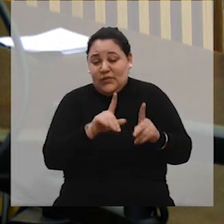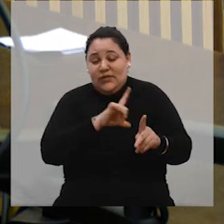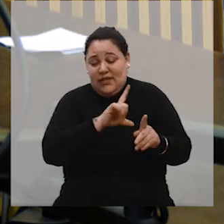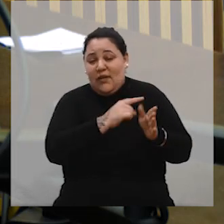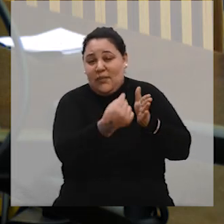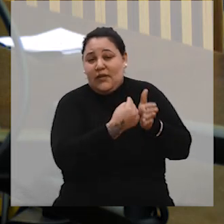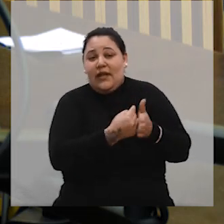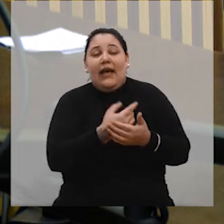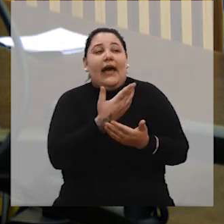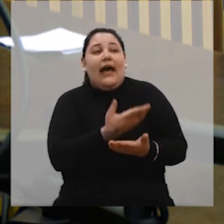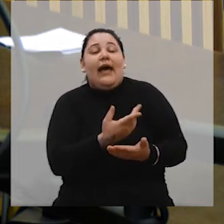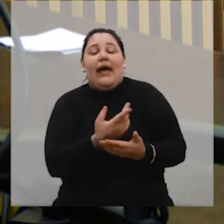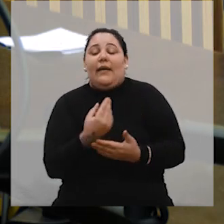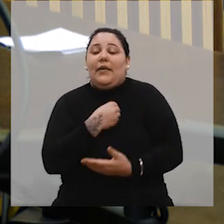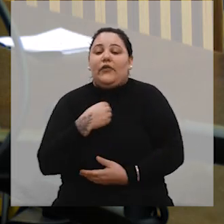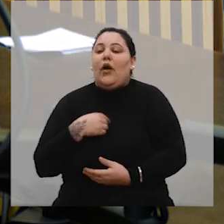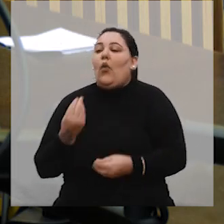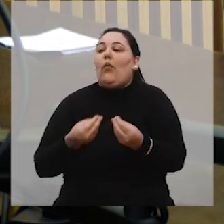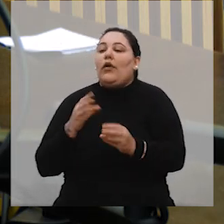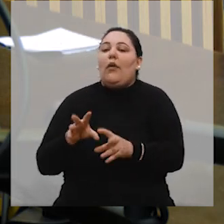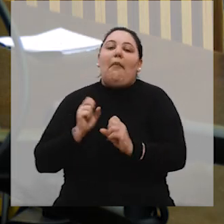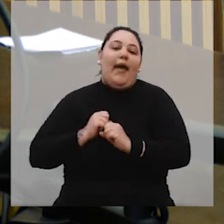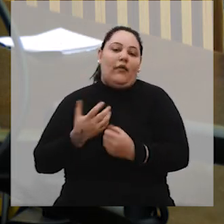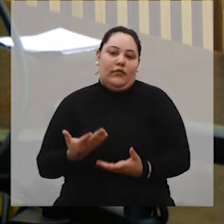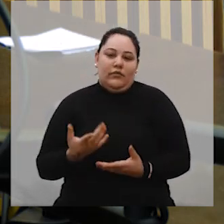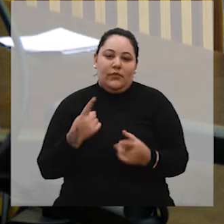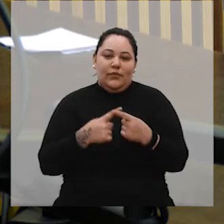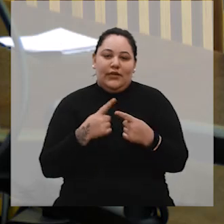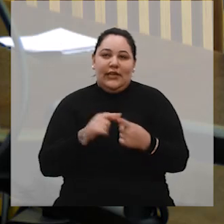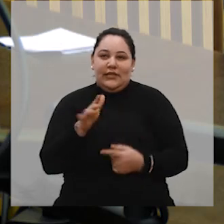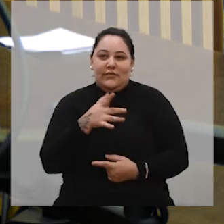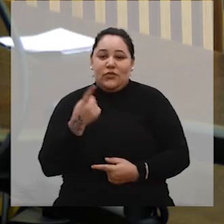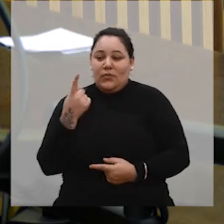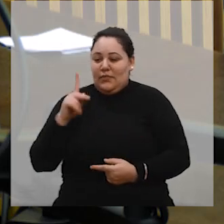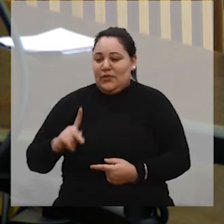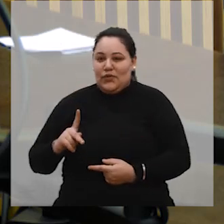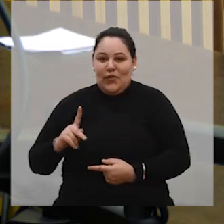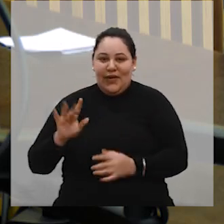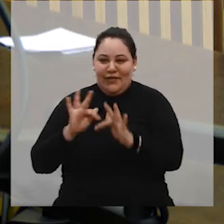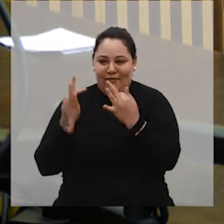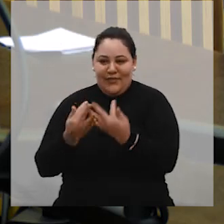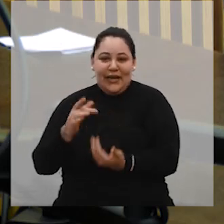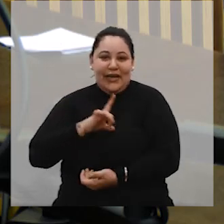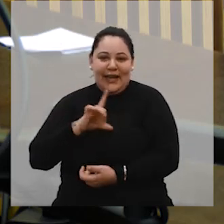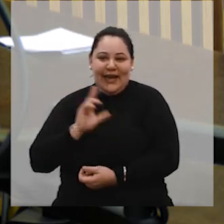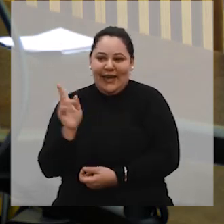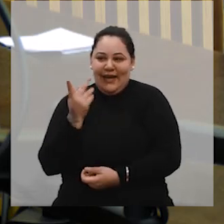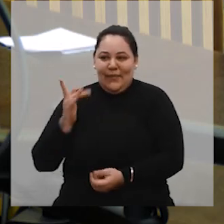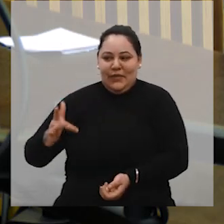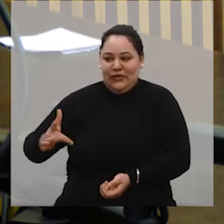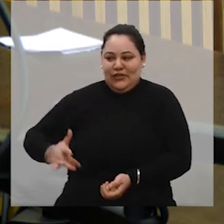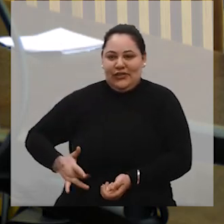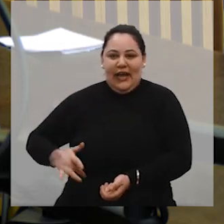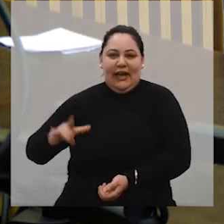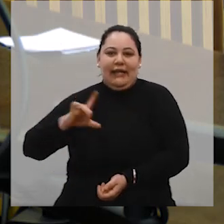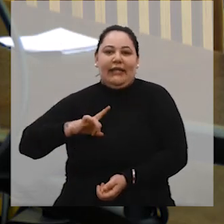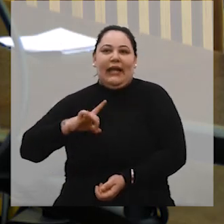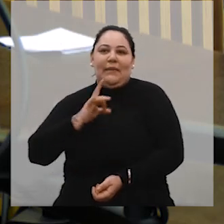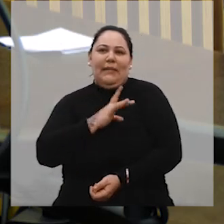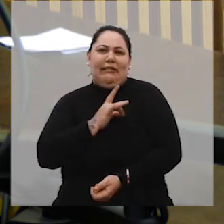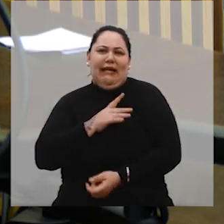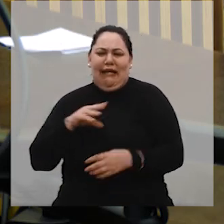pacientes perguntam, doutora, como é que eu pego isso? Porque às vezes tem um membro da família que tem hepatite, e aí eles ficam com esse receio,